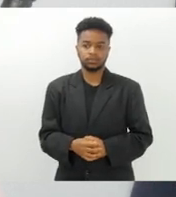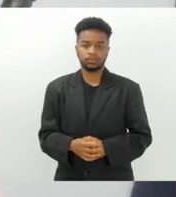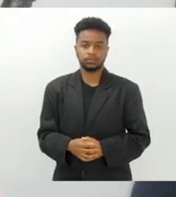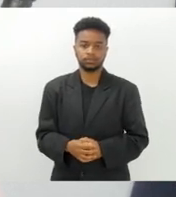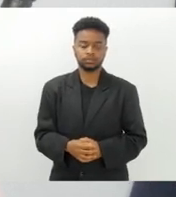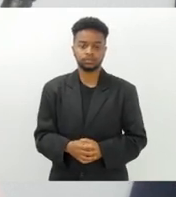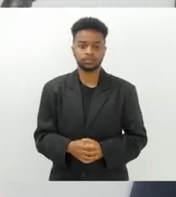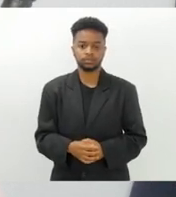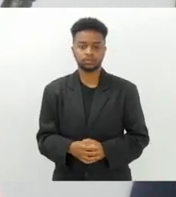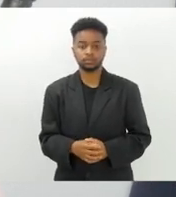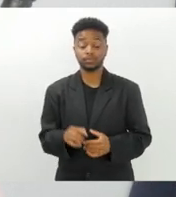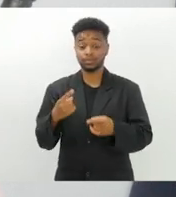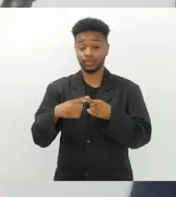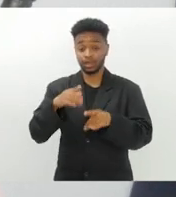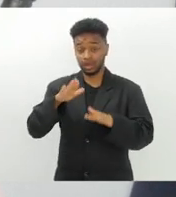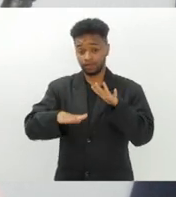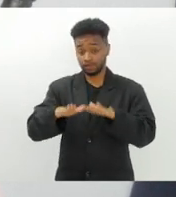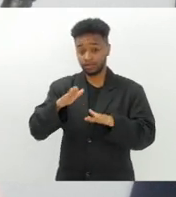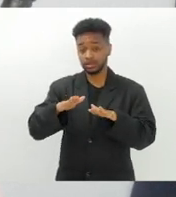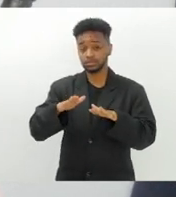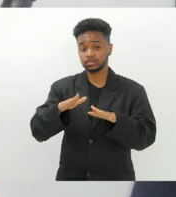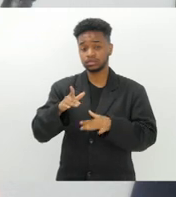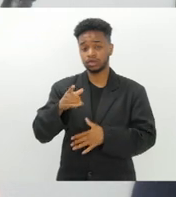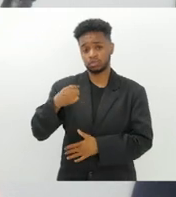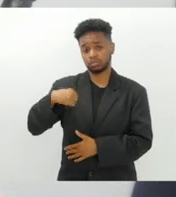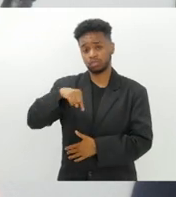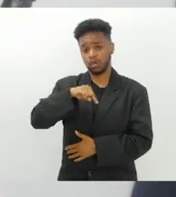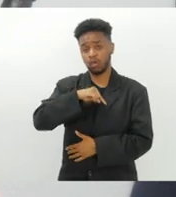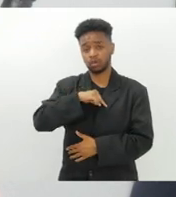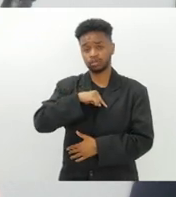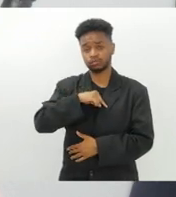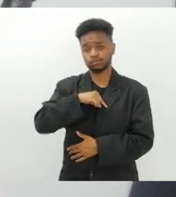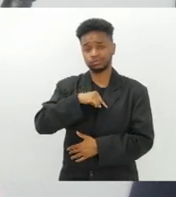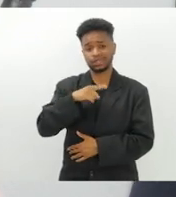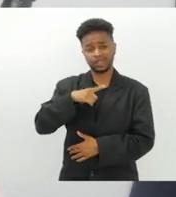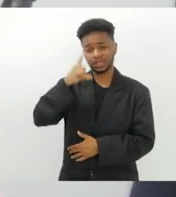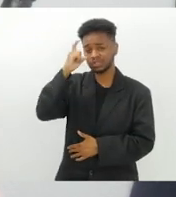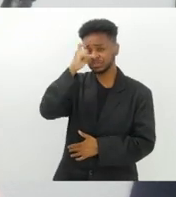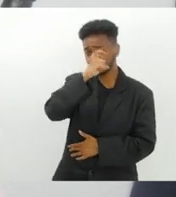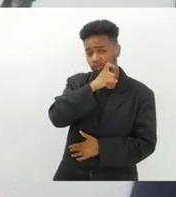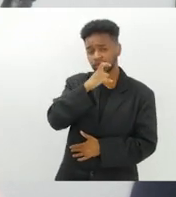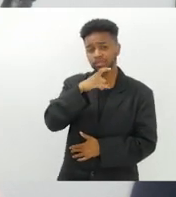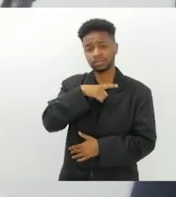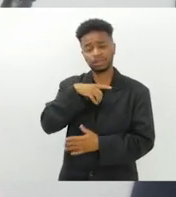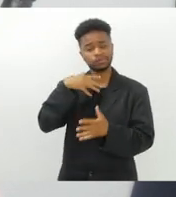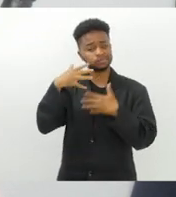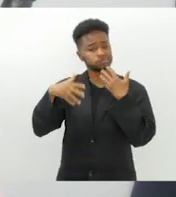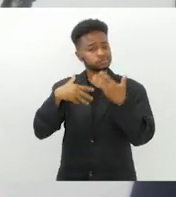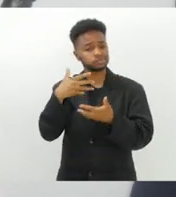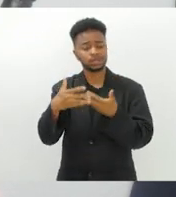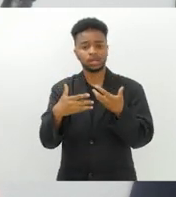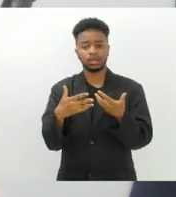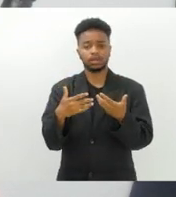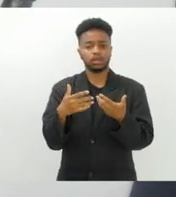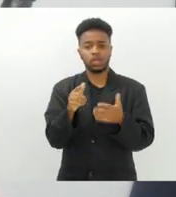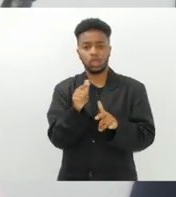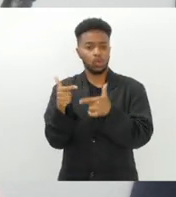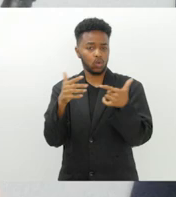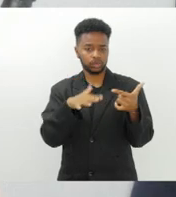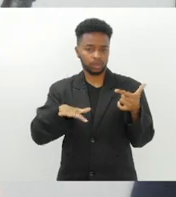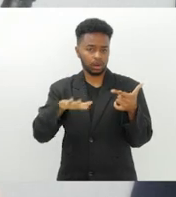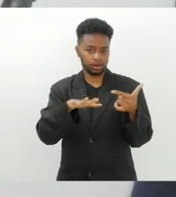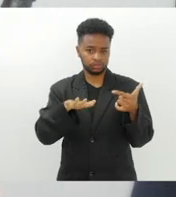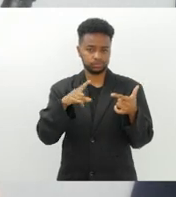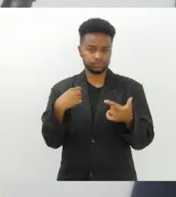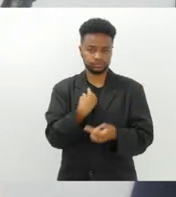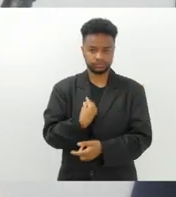Quantas vezes nós saímos de casa, às vezes com muita dificuldade, com muitos transtornos em outras áreas da